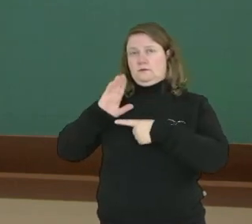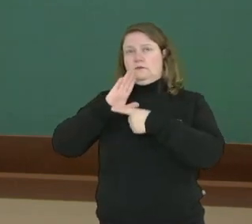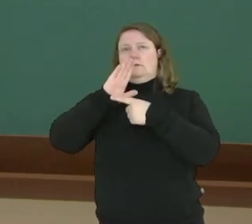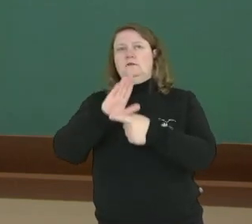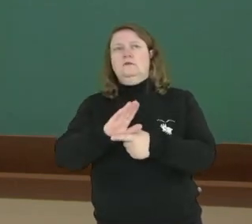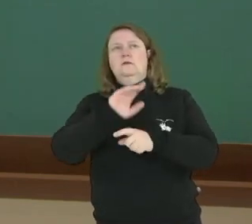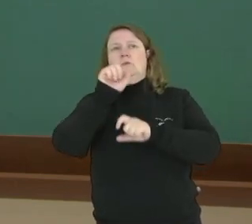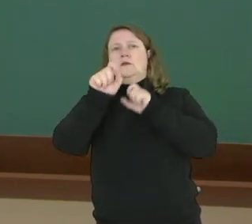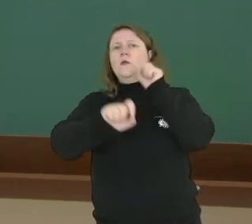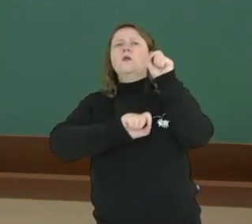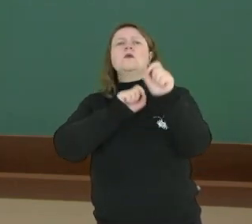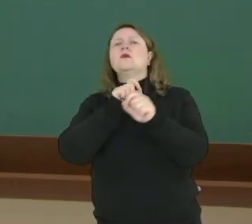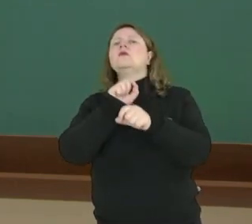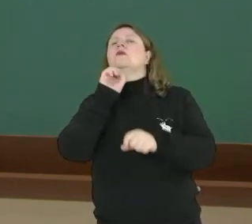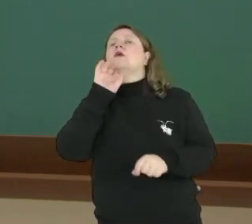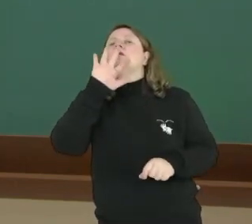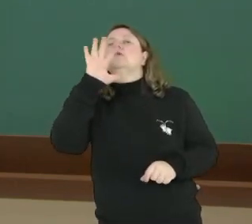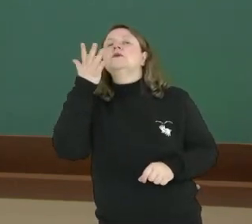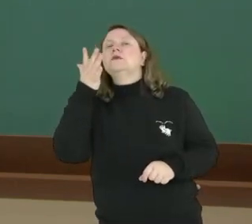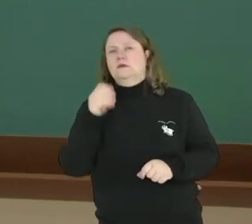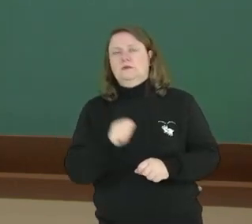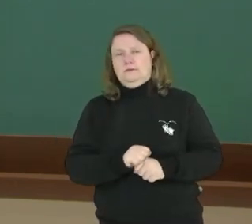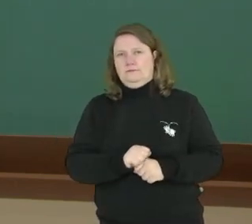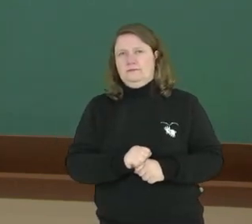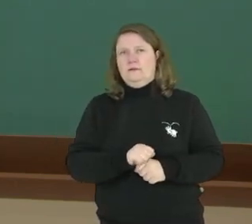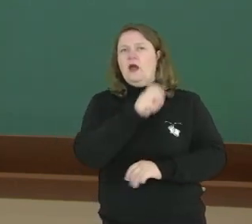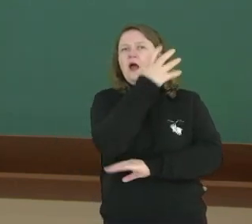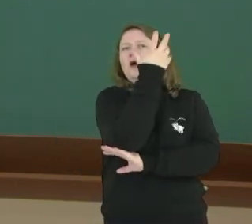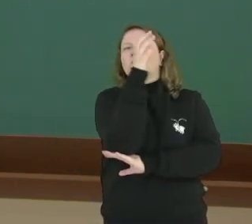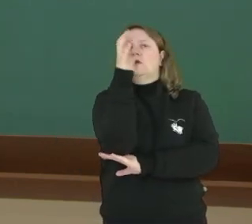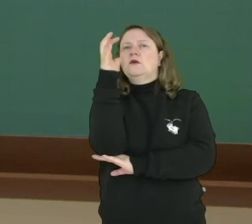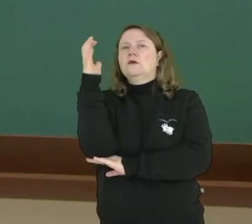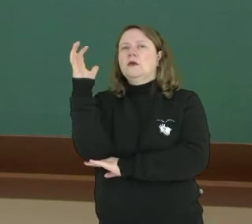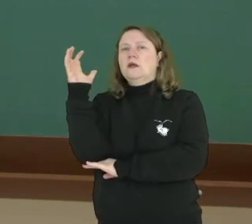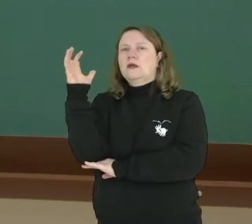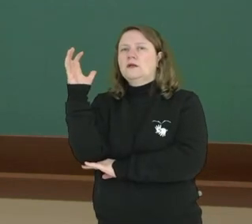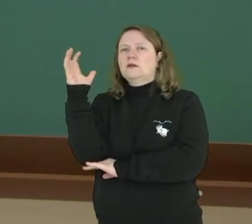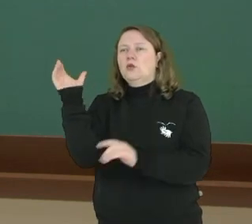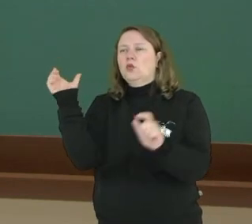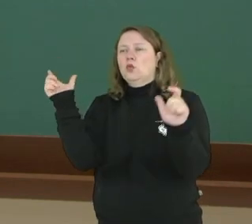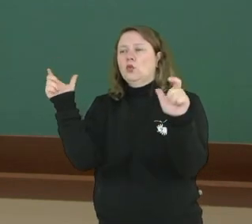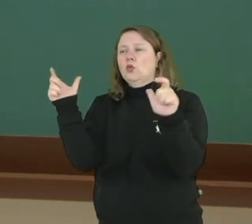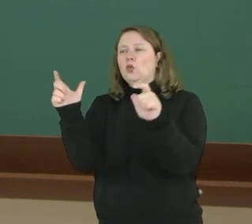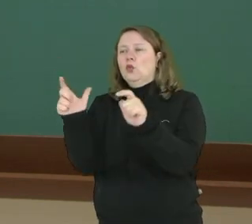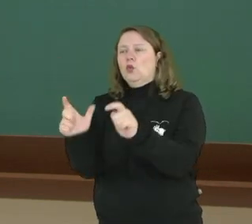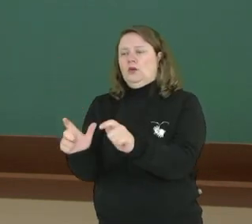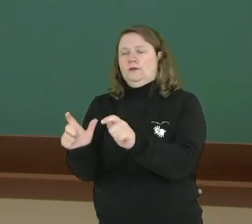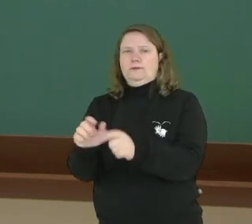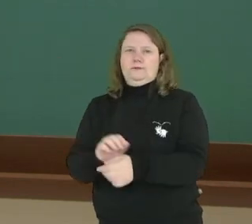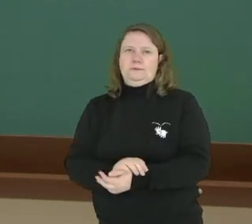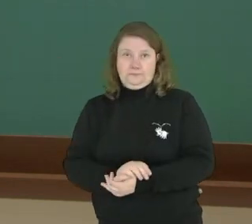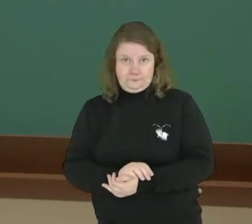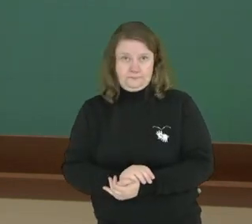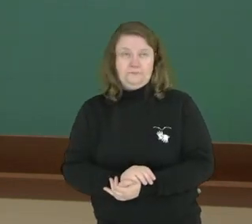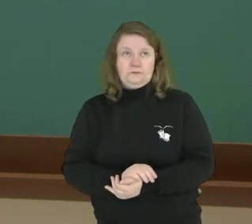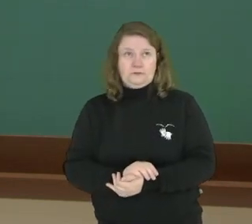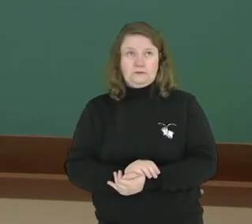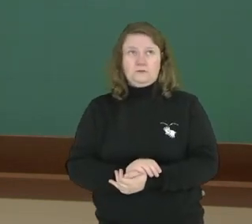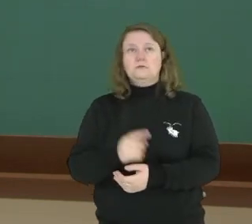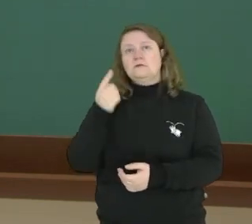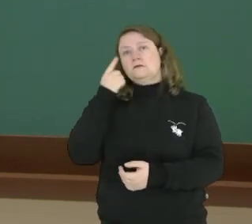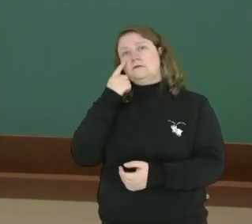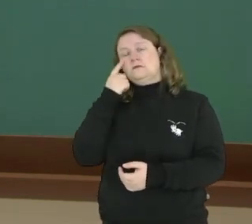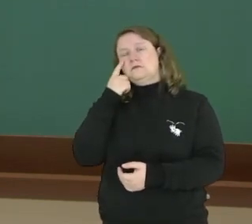com que diminuísse essa floresta a partir da utilização da sociedade. Então ali, né,